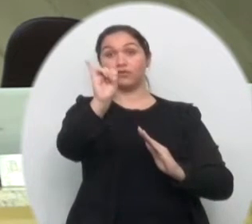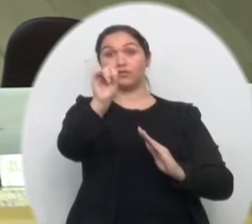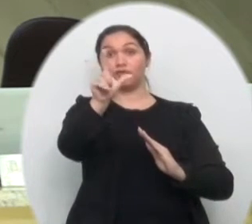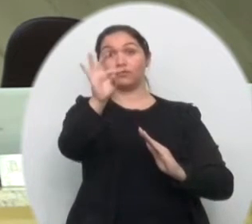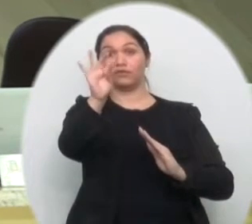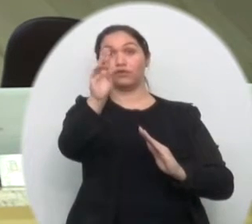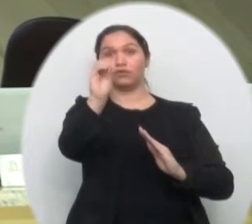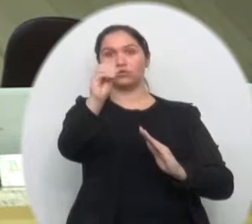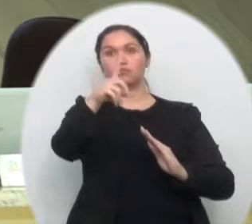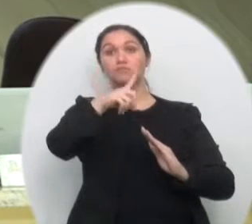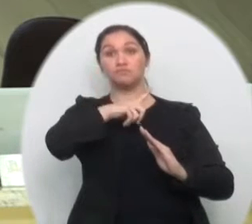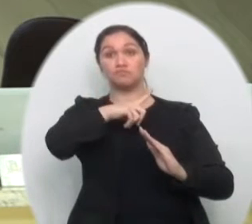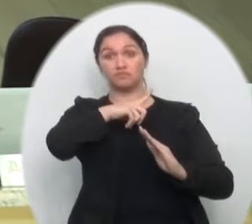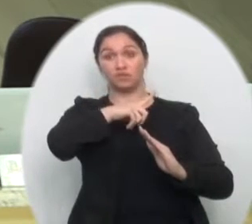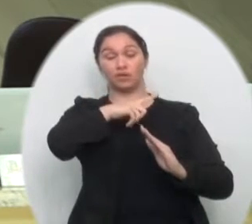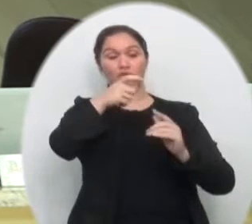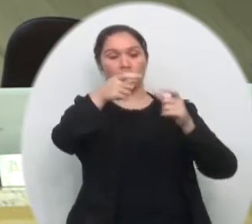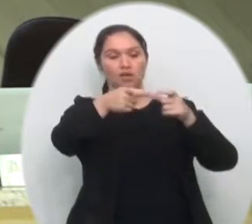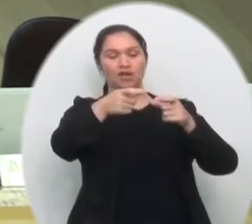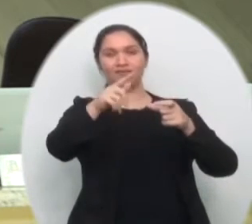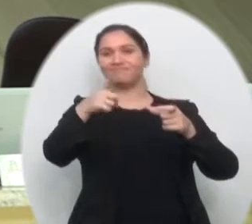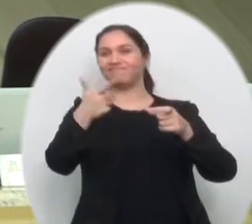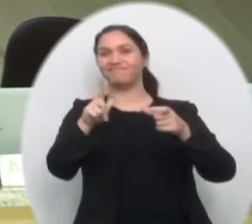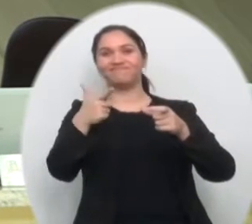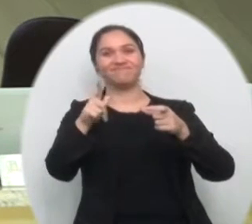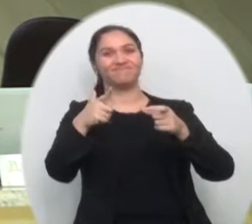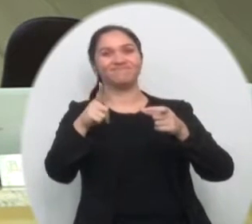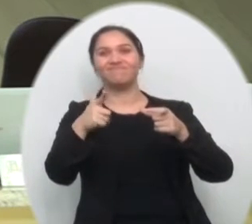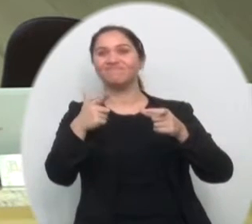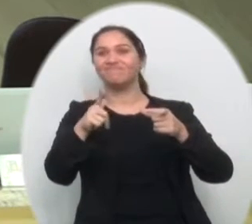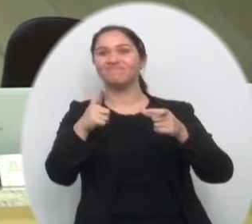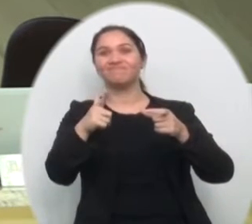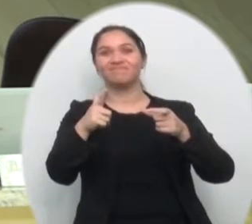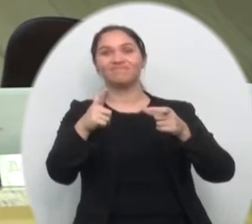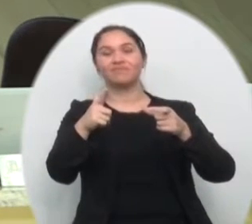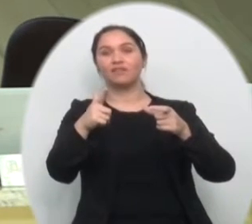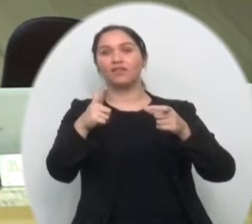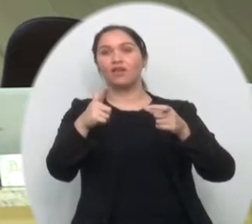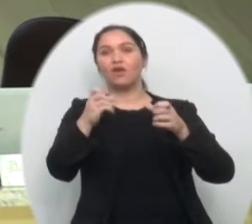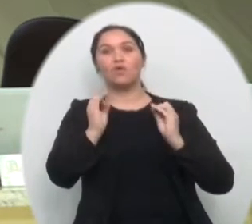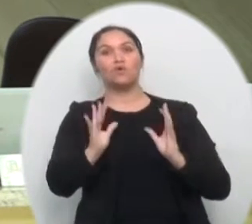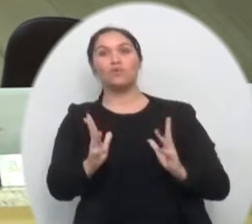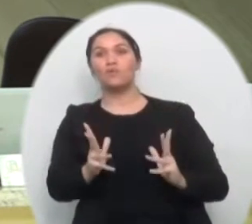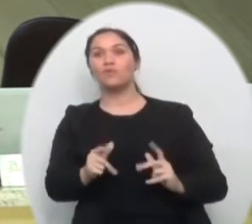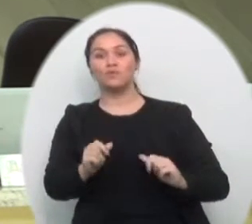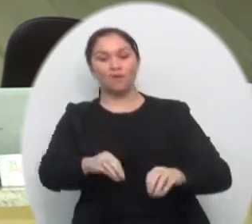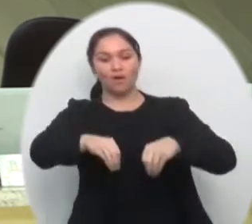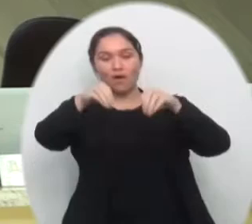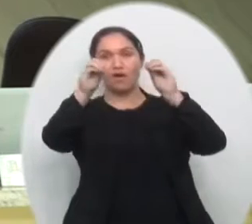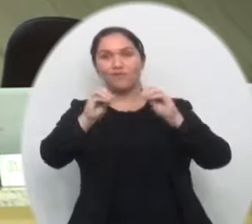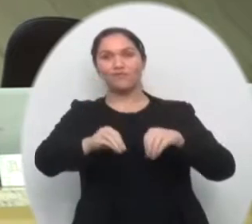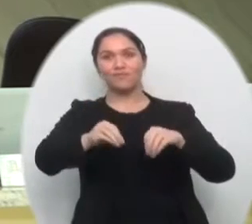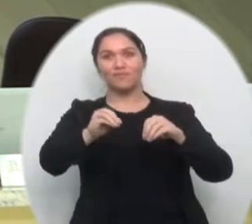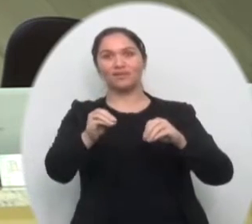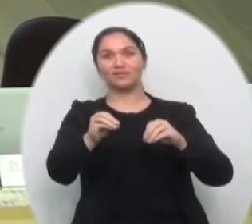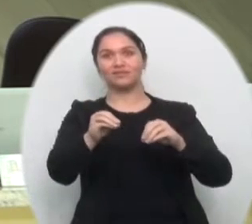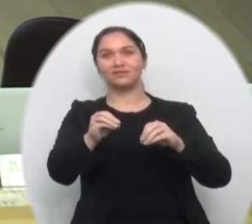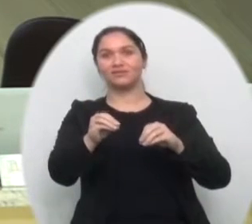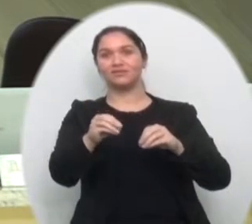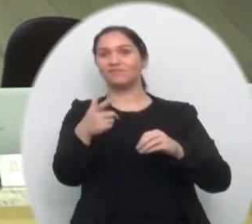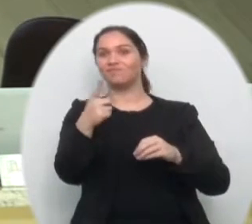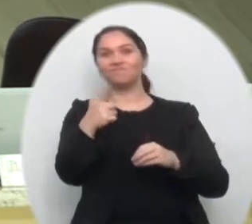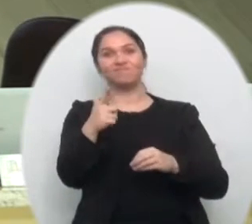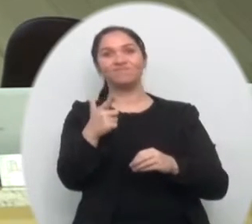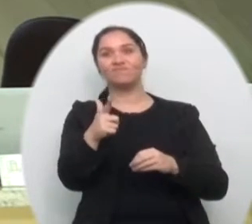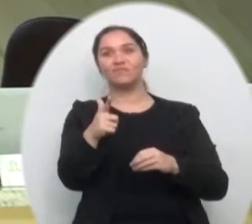coisa primária, vamos assim dizer. Ela não tem um tratamento para sair uma fumaça branquinha, uma fumaça,